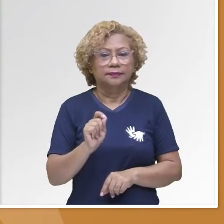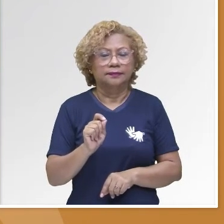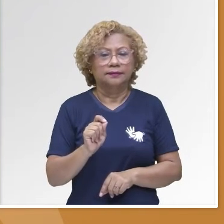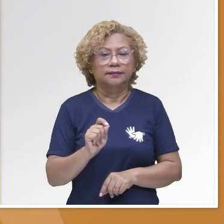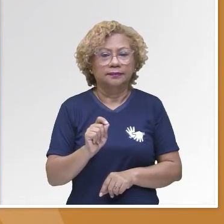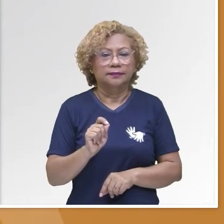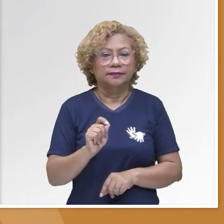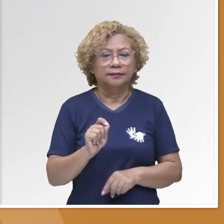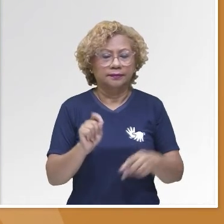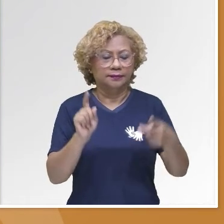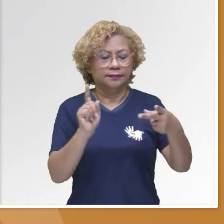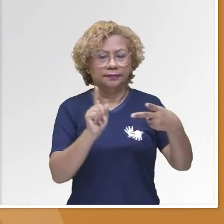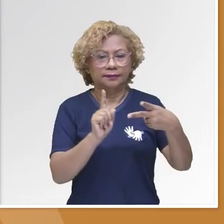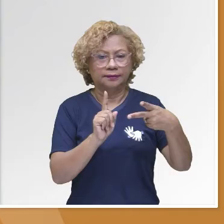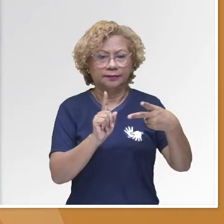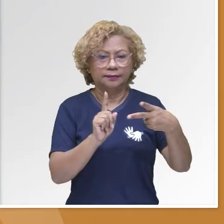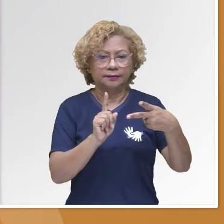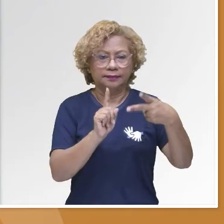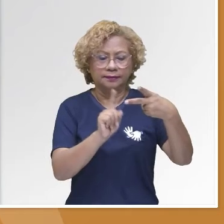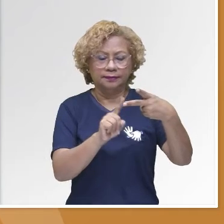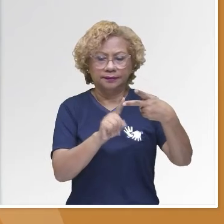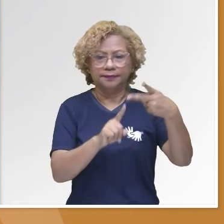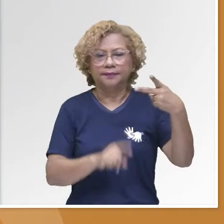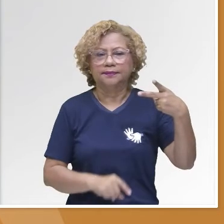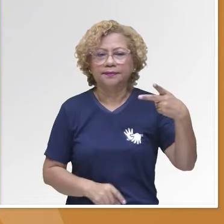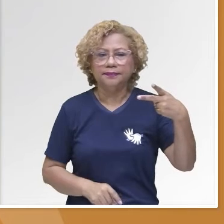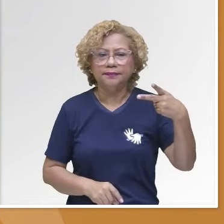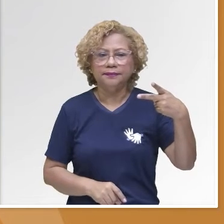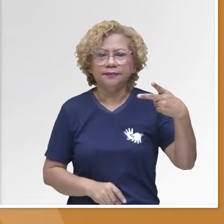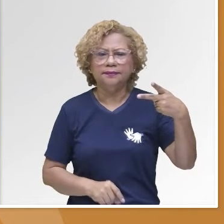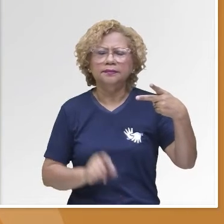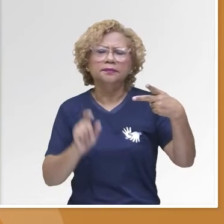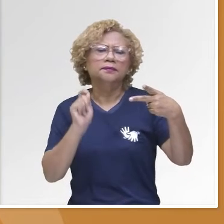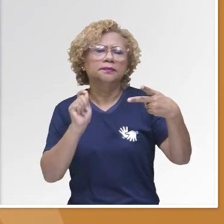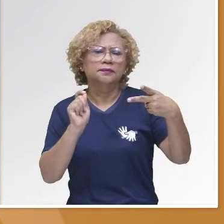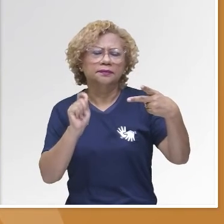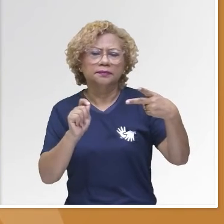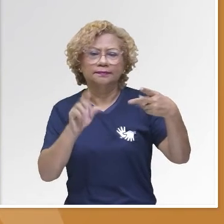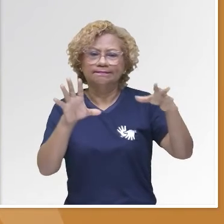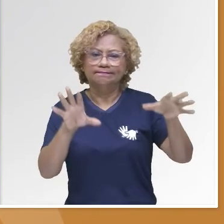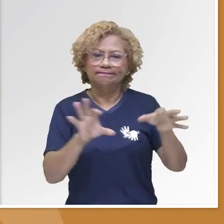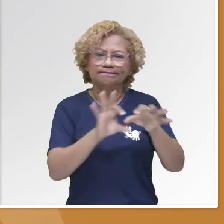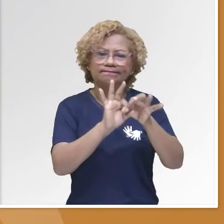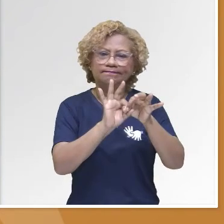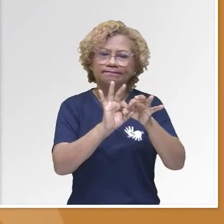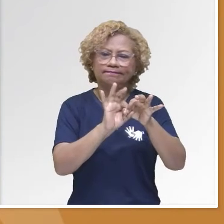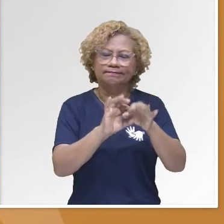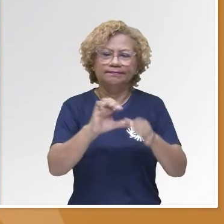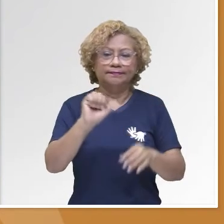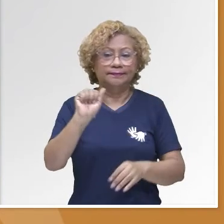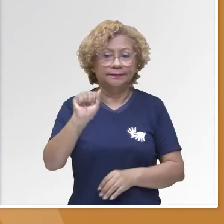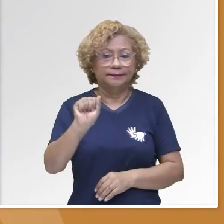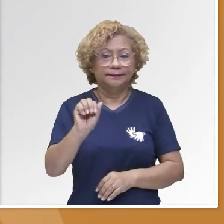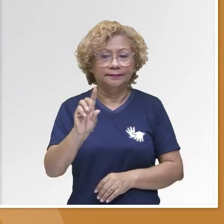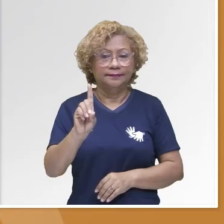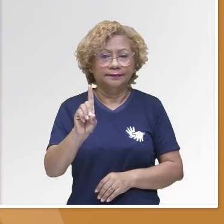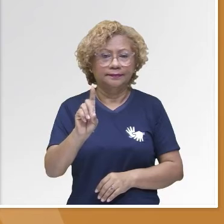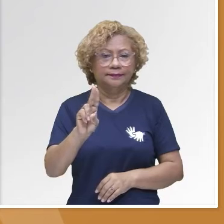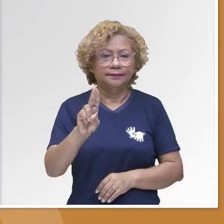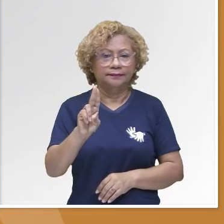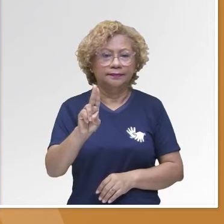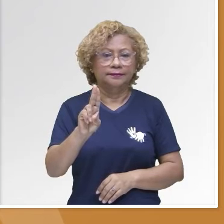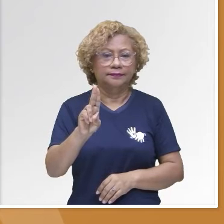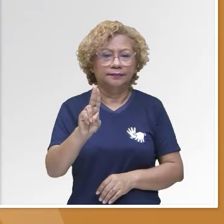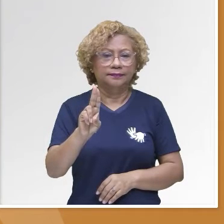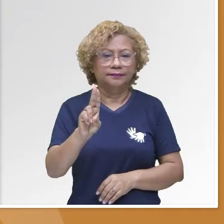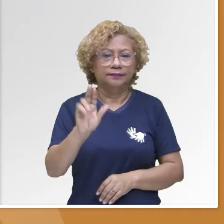a União Aduaneira, tá? Então, olha só, a União Aduaneira, gente, vai vir aí, né? Então, a